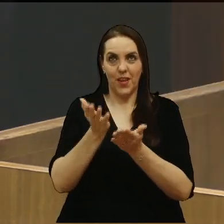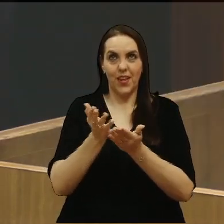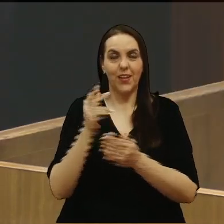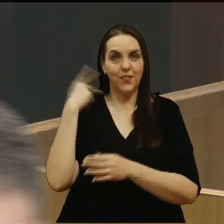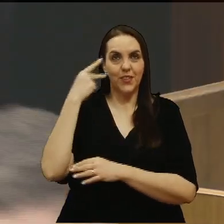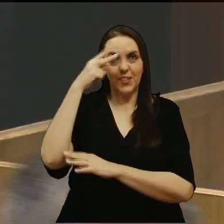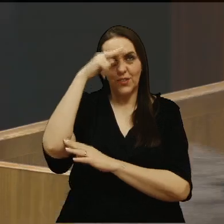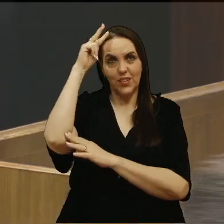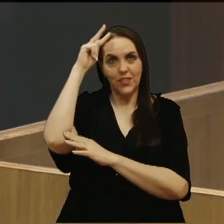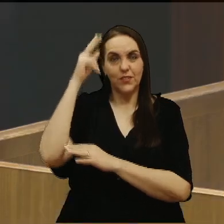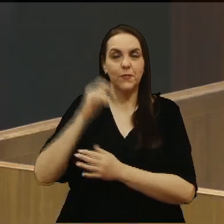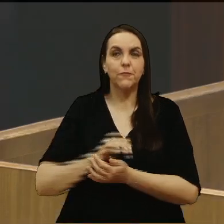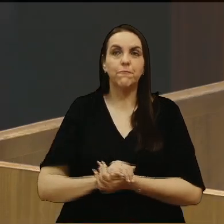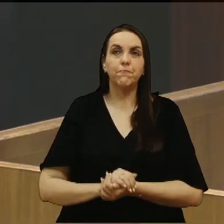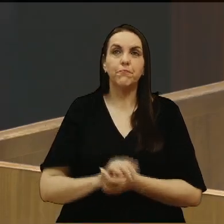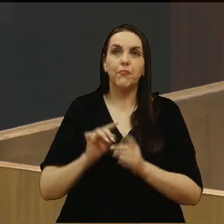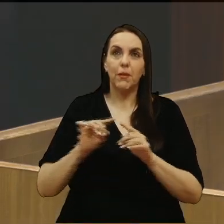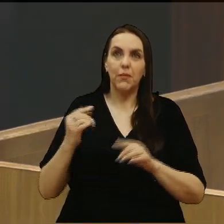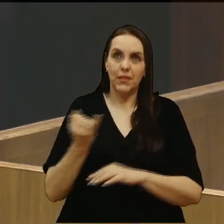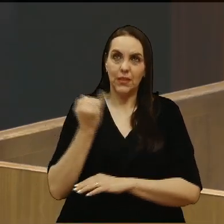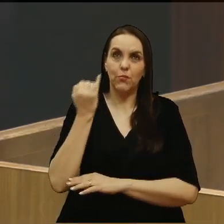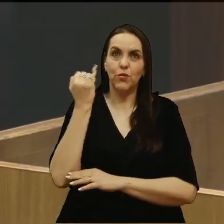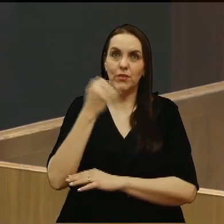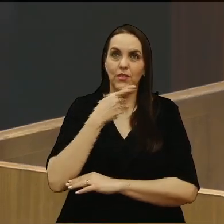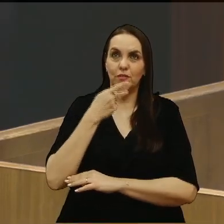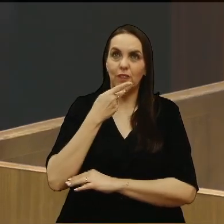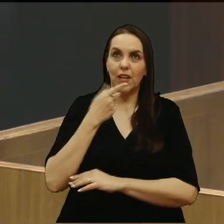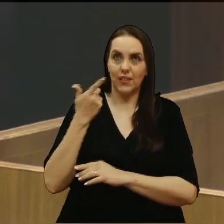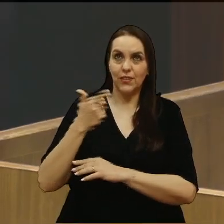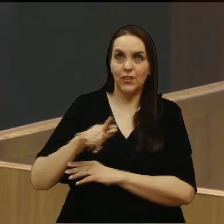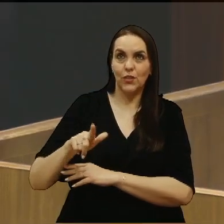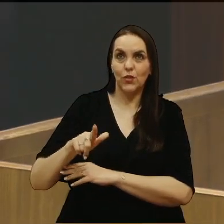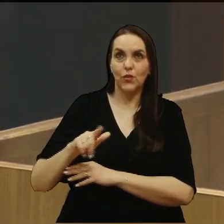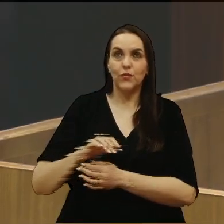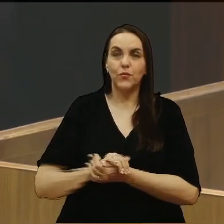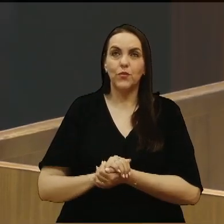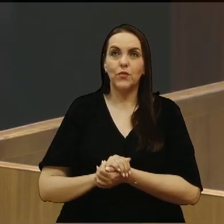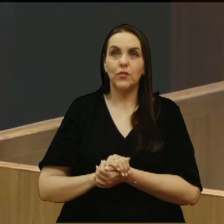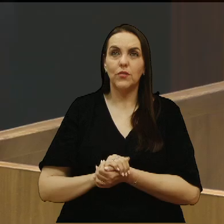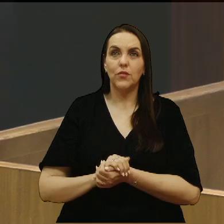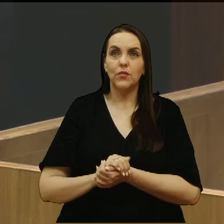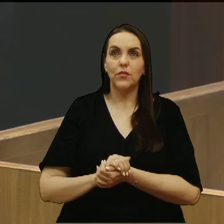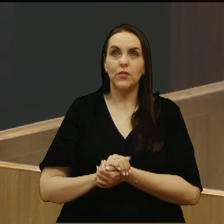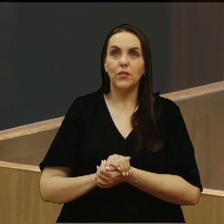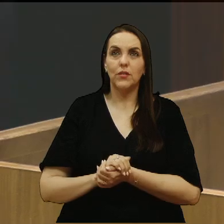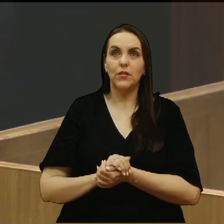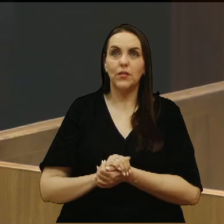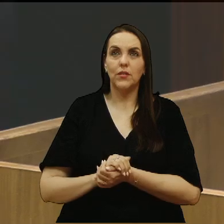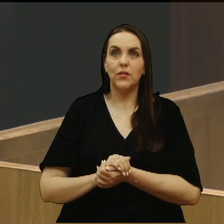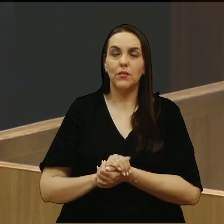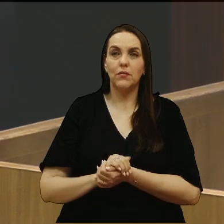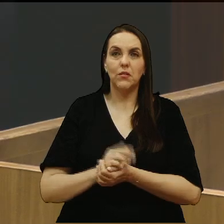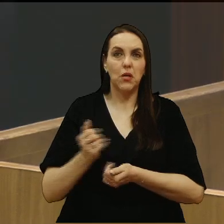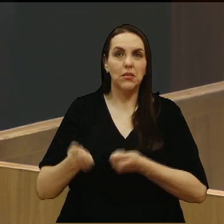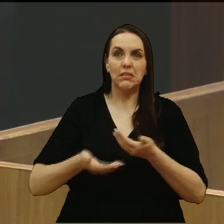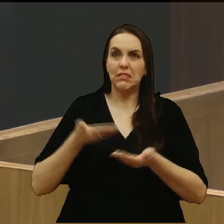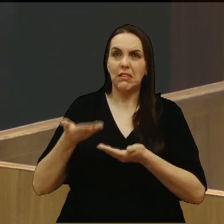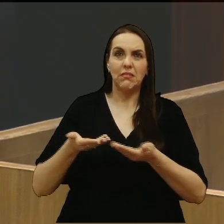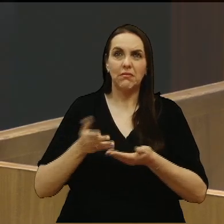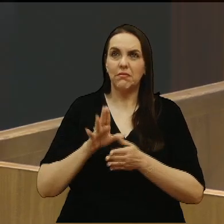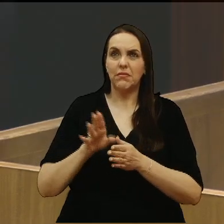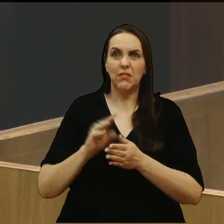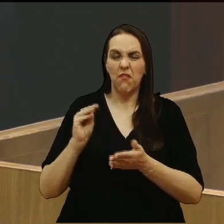vereador Edson da Rosa, mas é importante vir aqui falar mais uma vez quanto, em partes, o desserviço, a